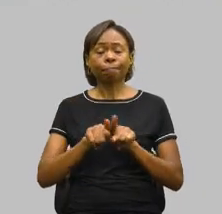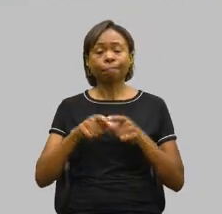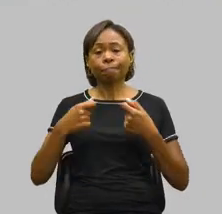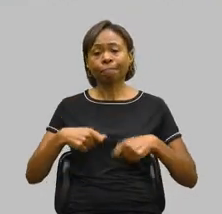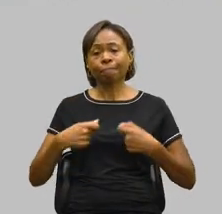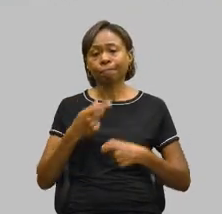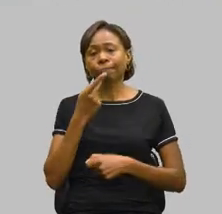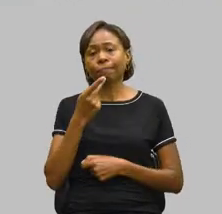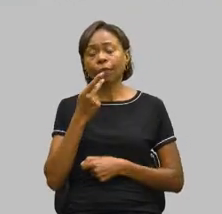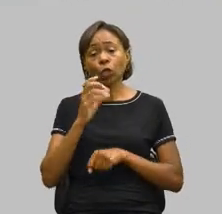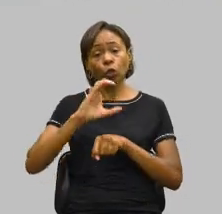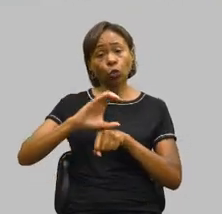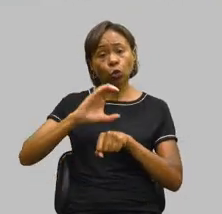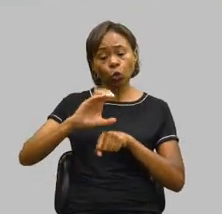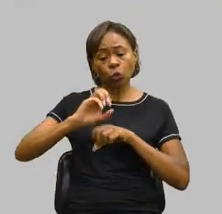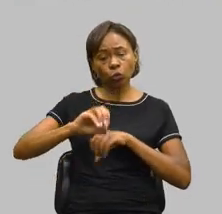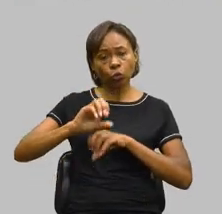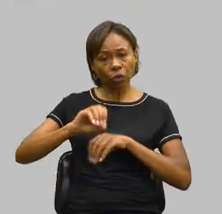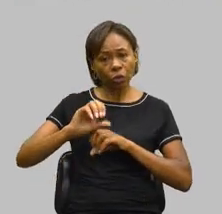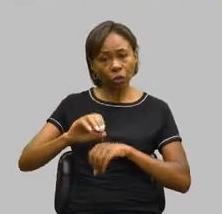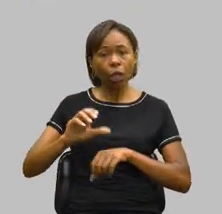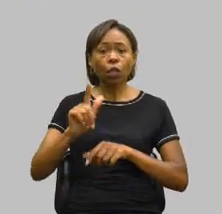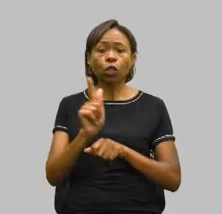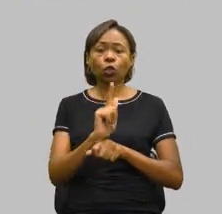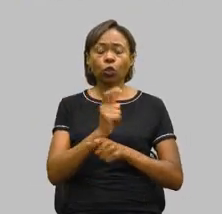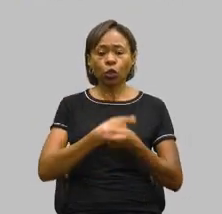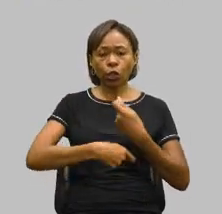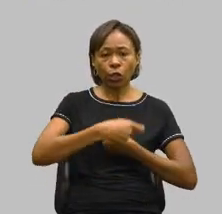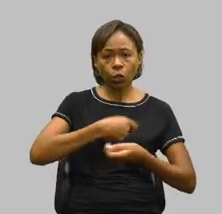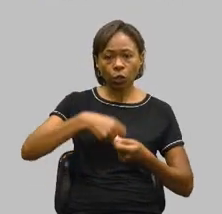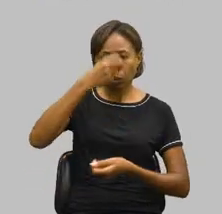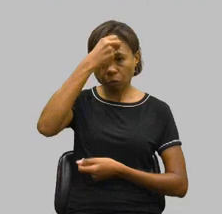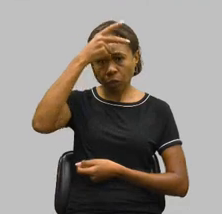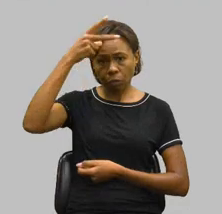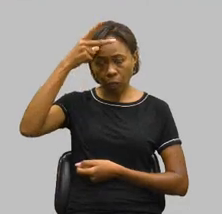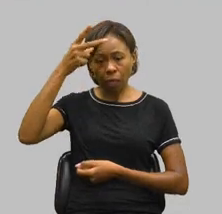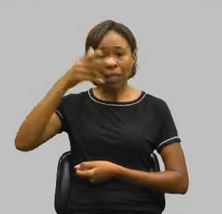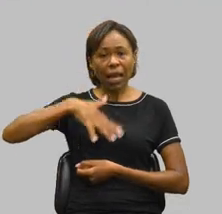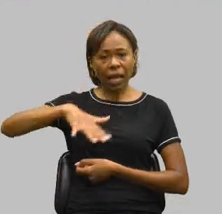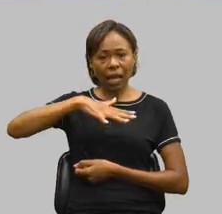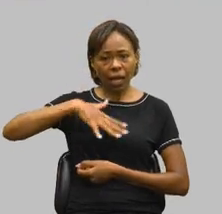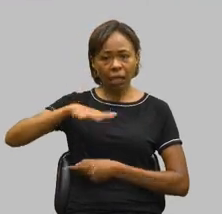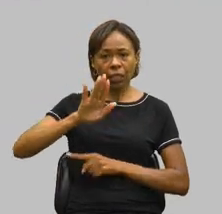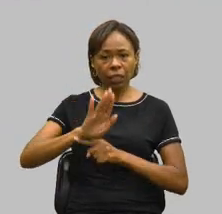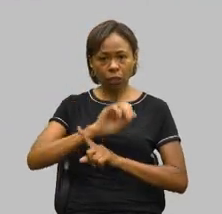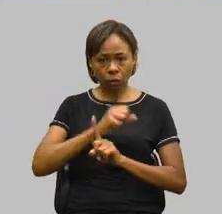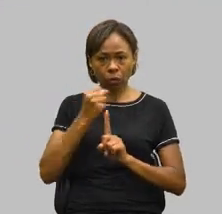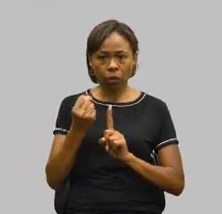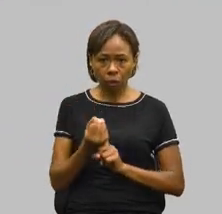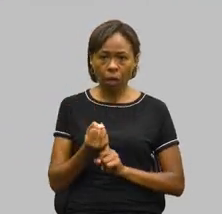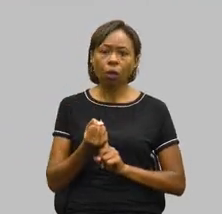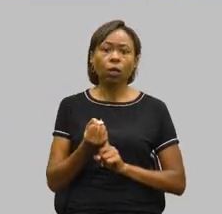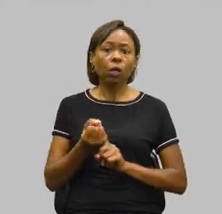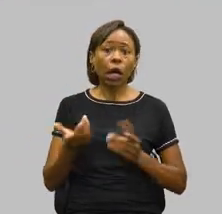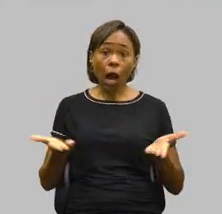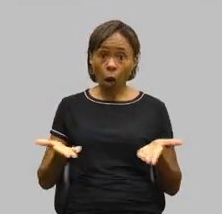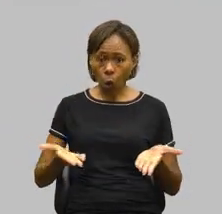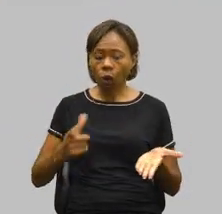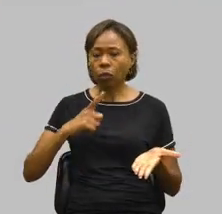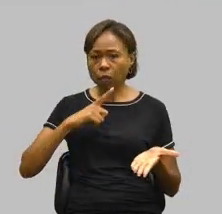nossos cursos de capacitação dos gestores e Servidores Municipais da Assistência Social inclusive acontecendo eh